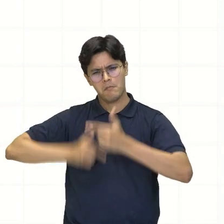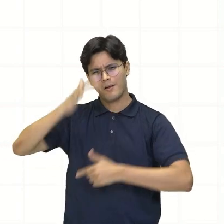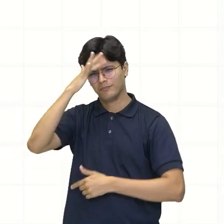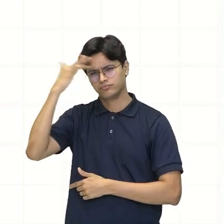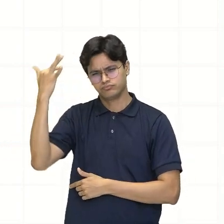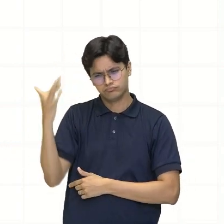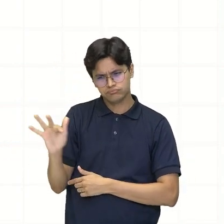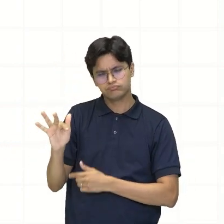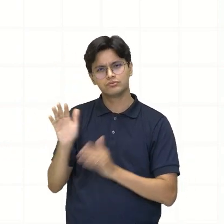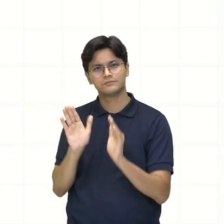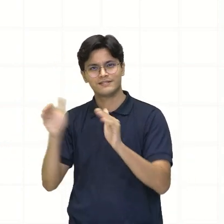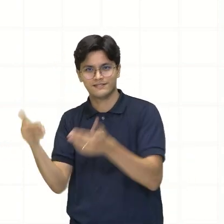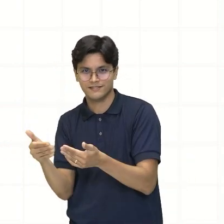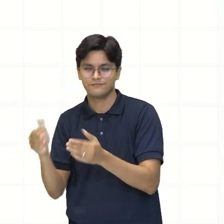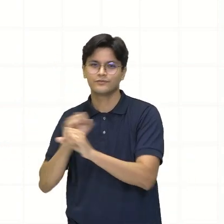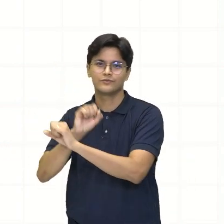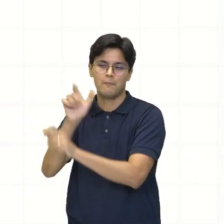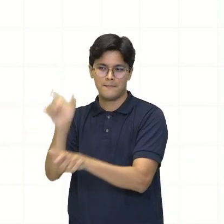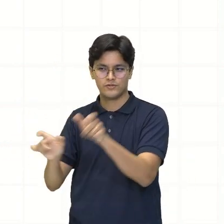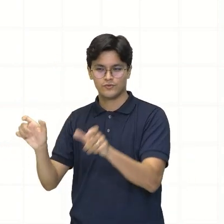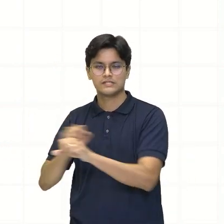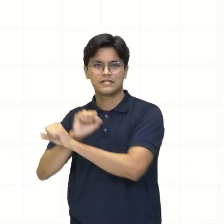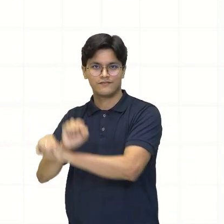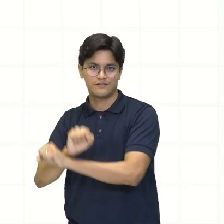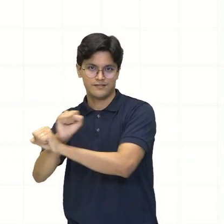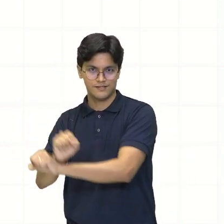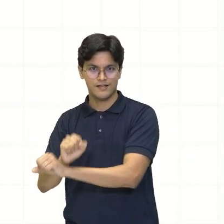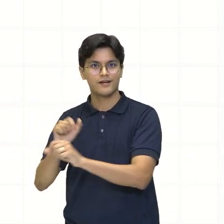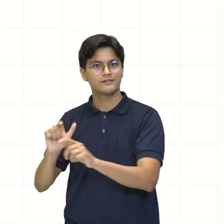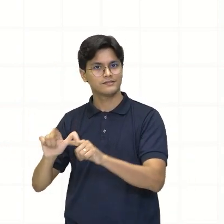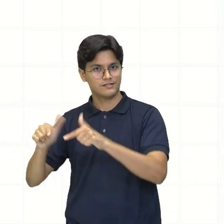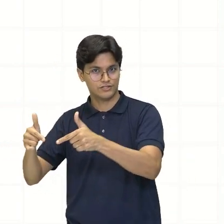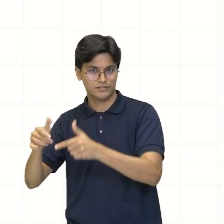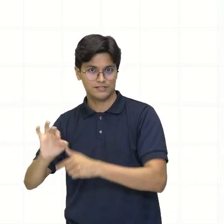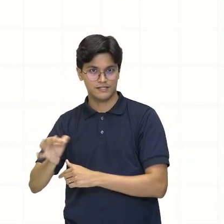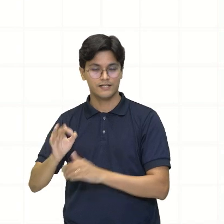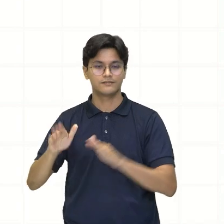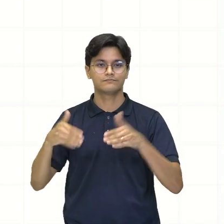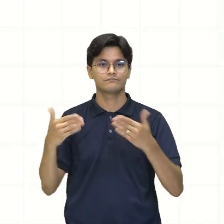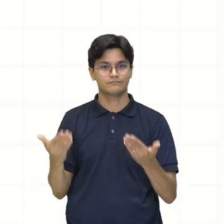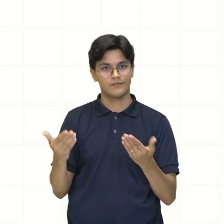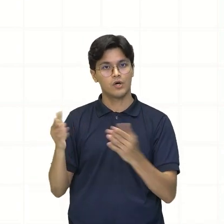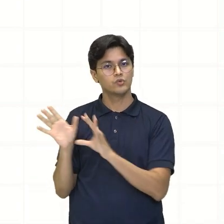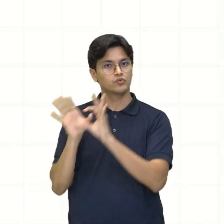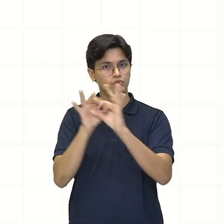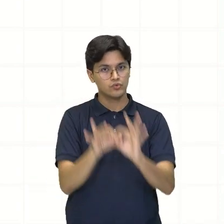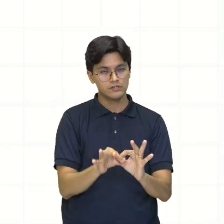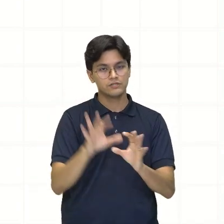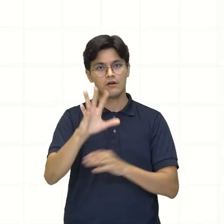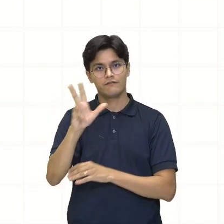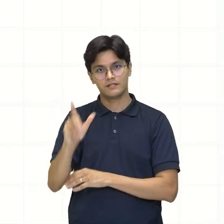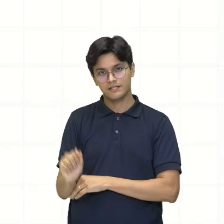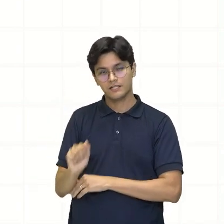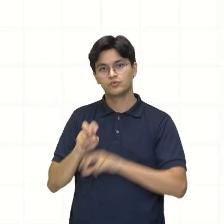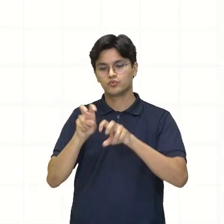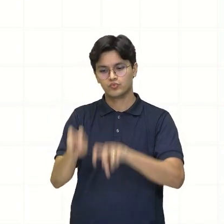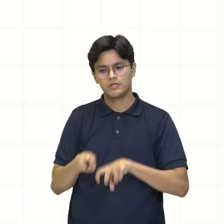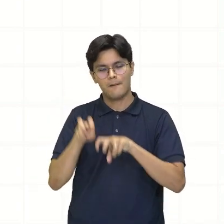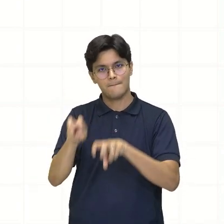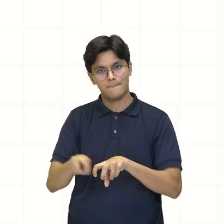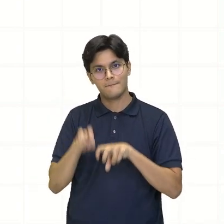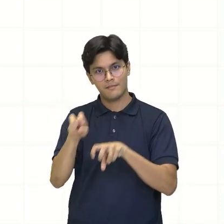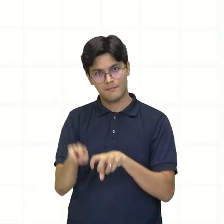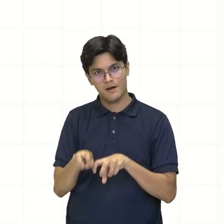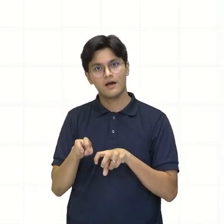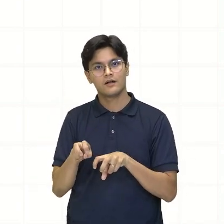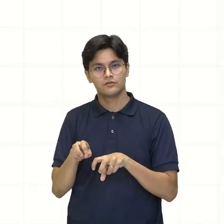no contexto do território africano, o trabalho, vamos dizer assim, agrícola, ele era destinado